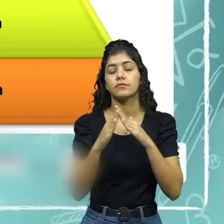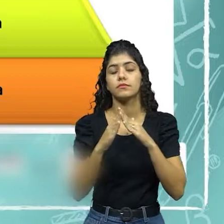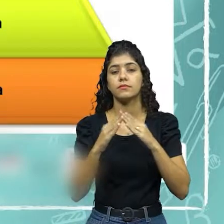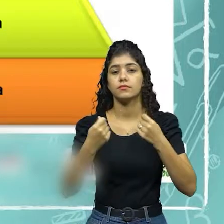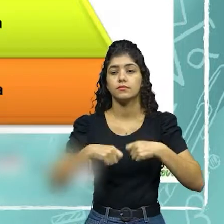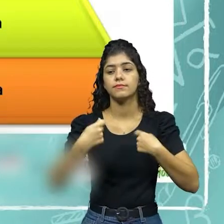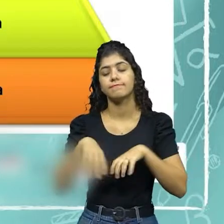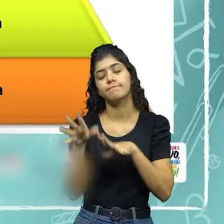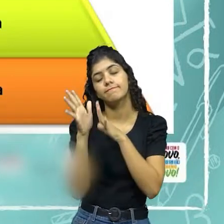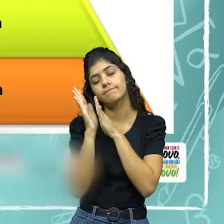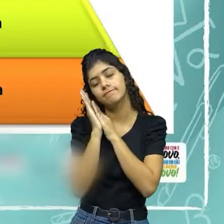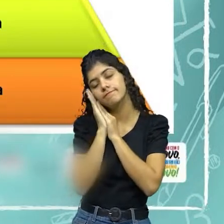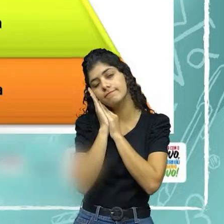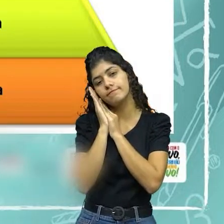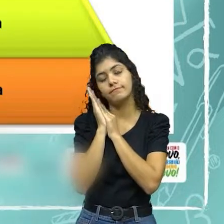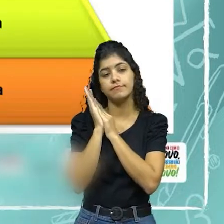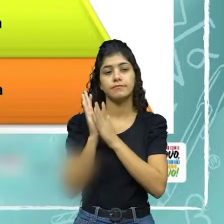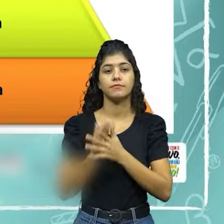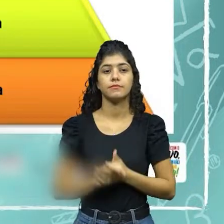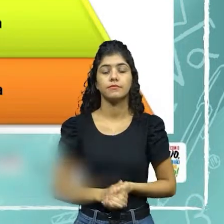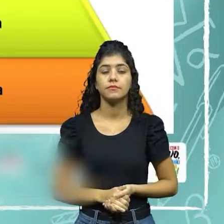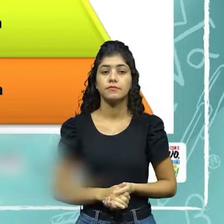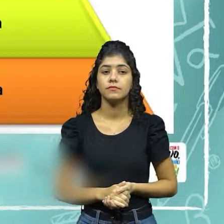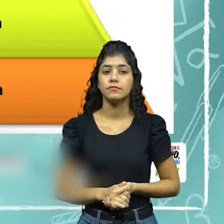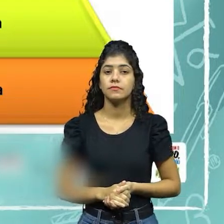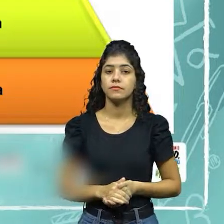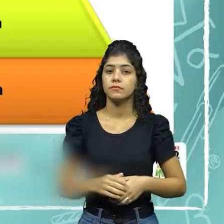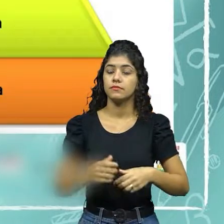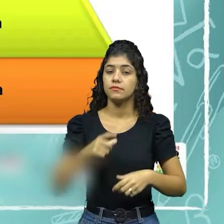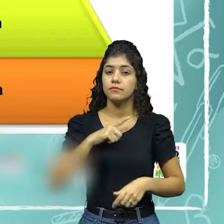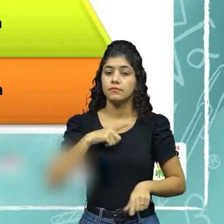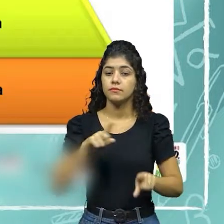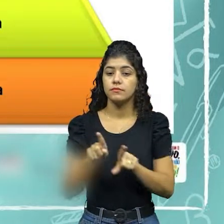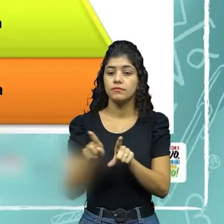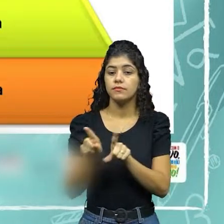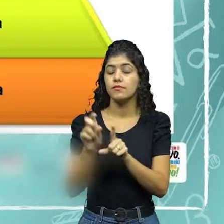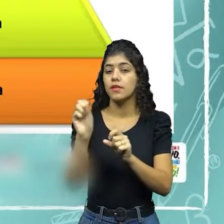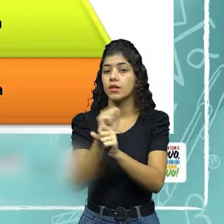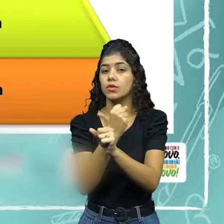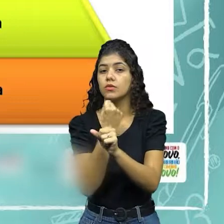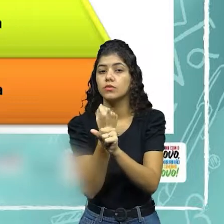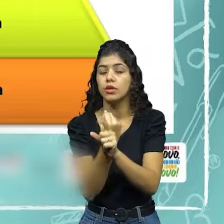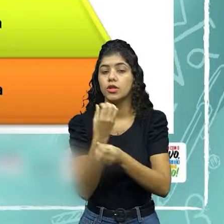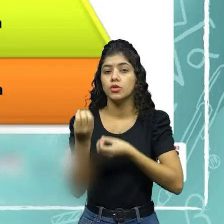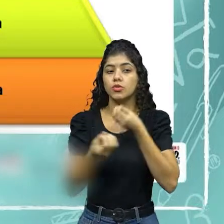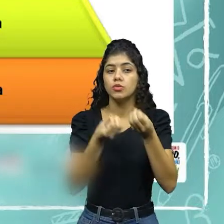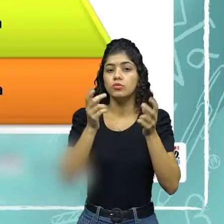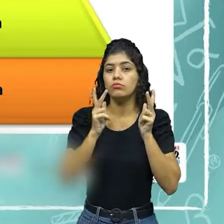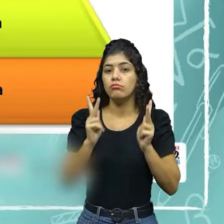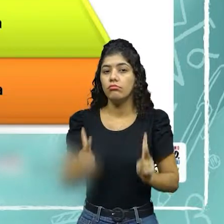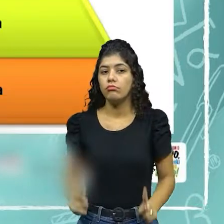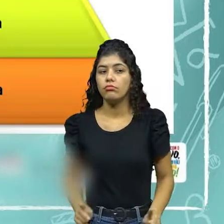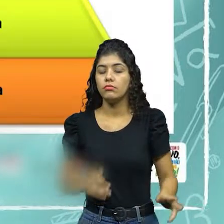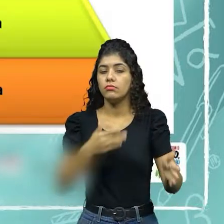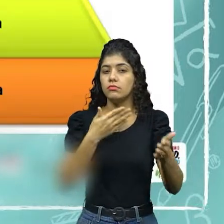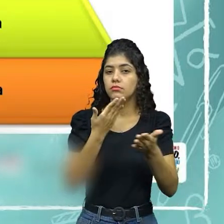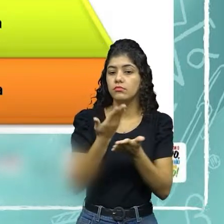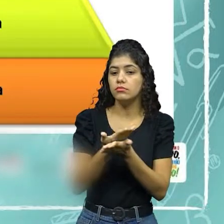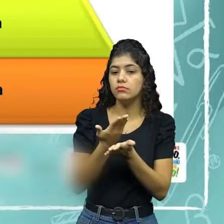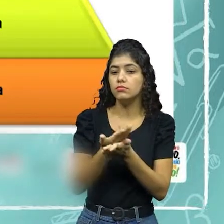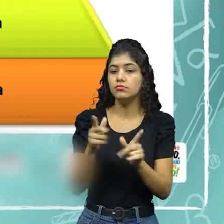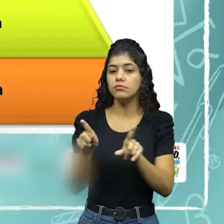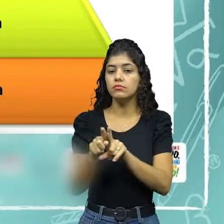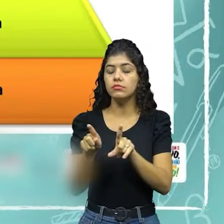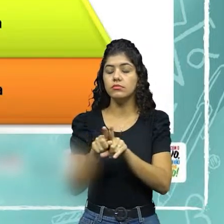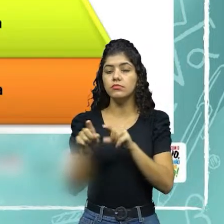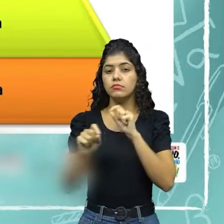para dormir, né? Eu tenho necessidades sociais de como eu vou me comportar de estudo, de autoestima,